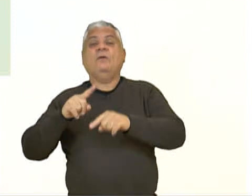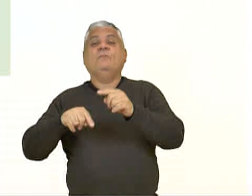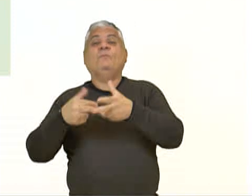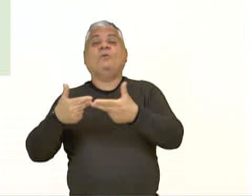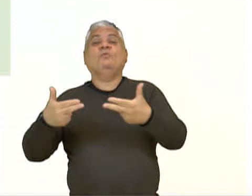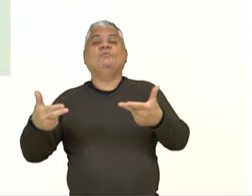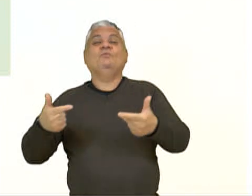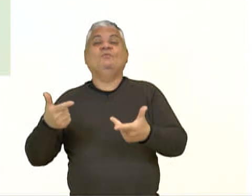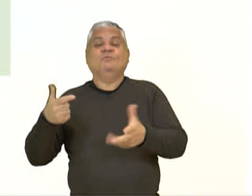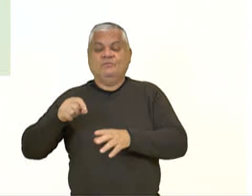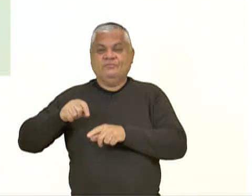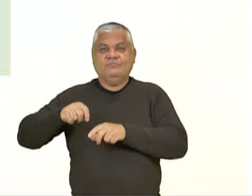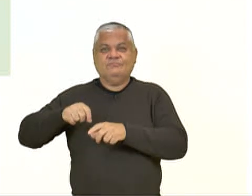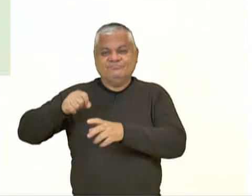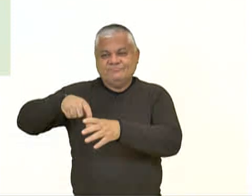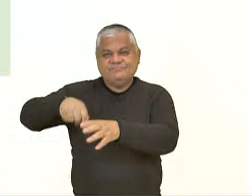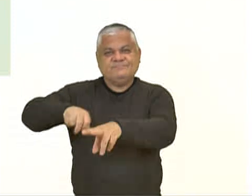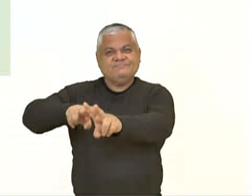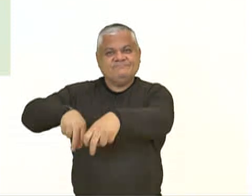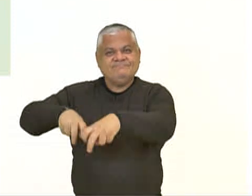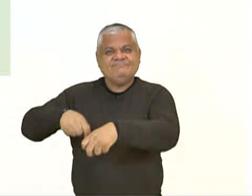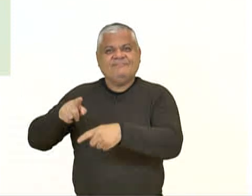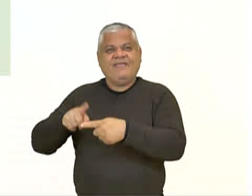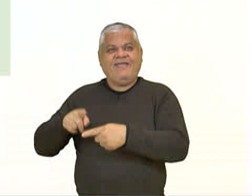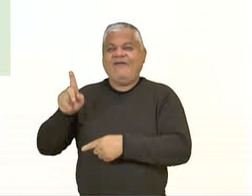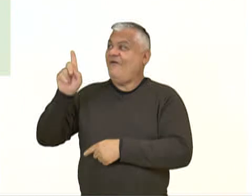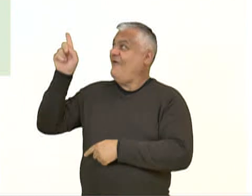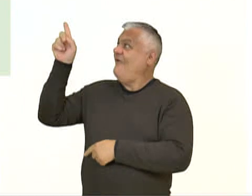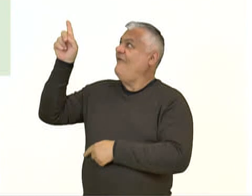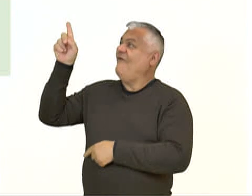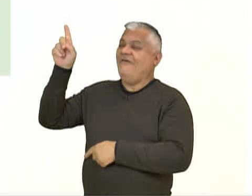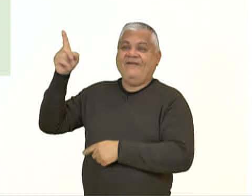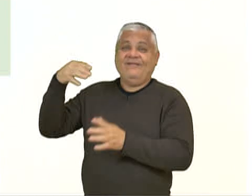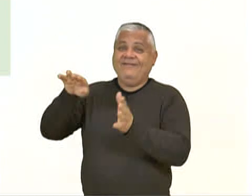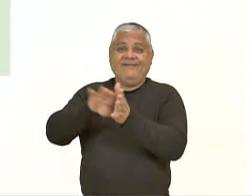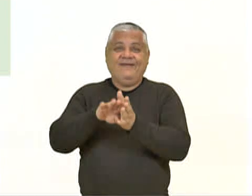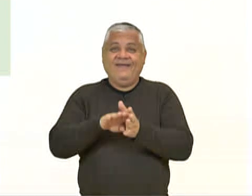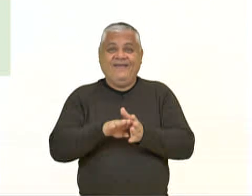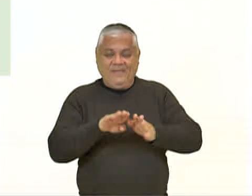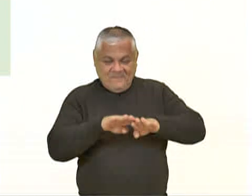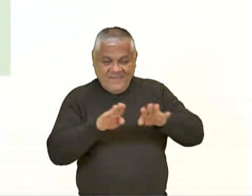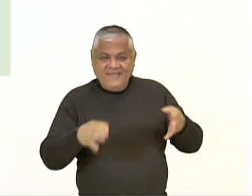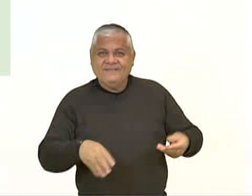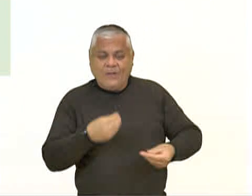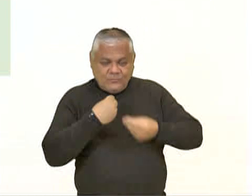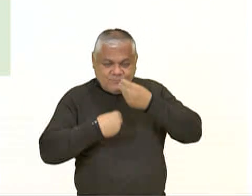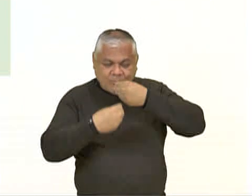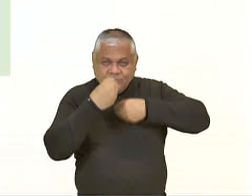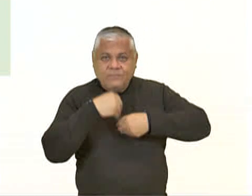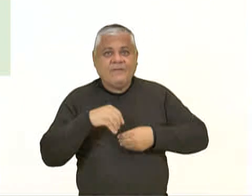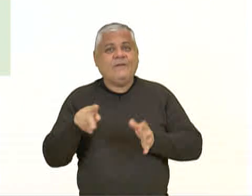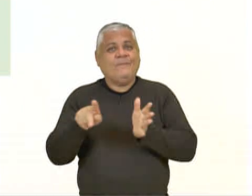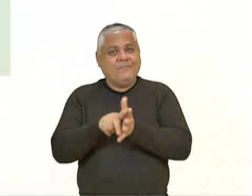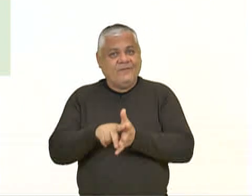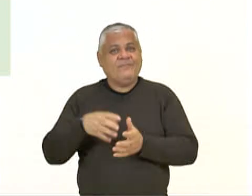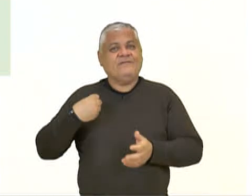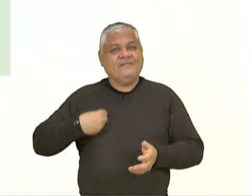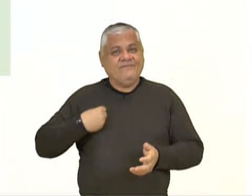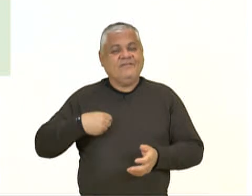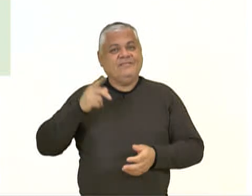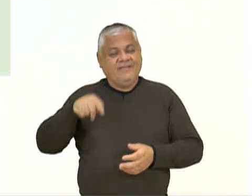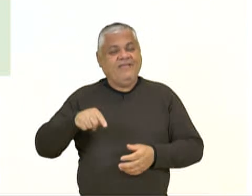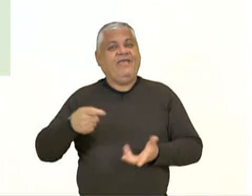da agroindústria. A gente consegue identificar ali produtos que chegam na nossa mesa também e que fazem parte dessa